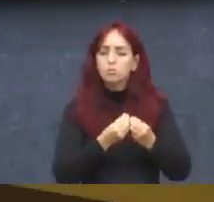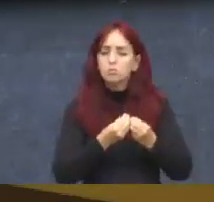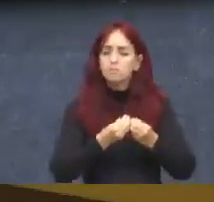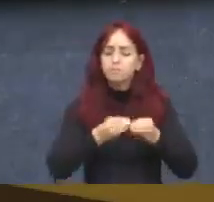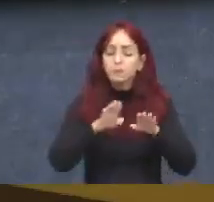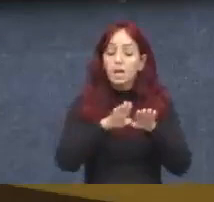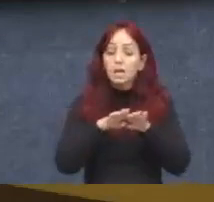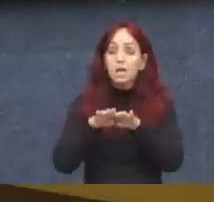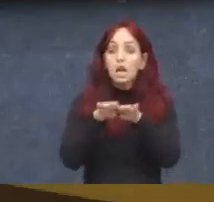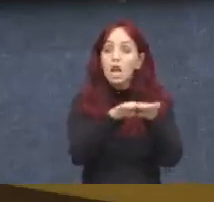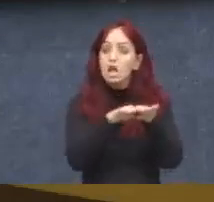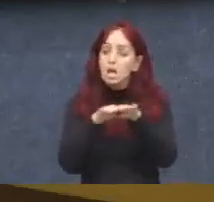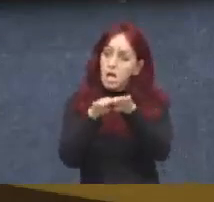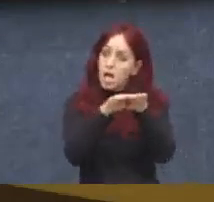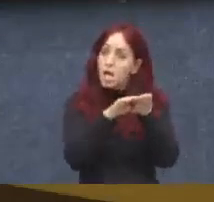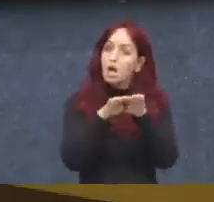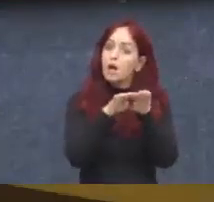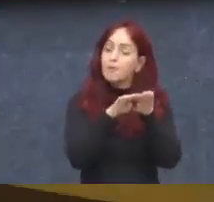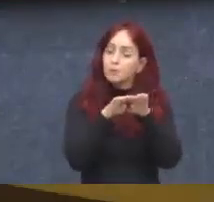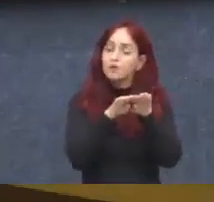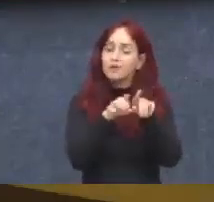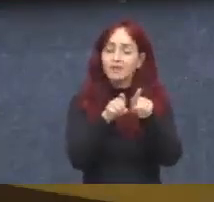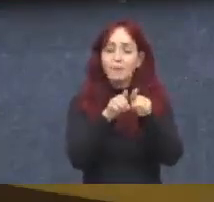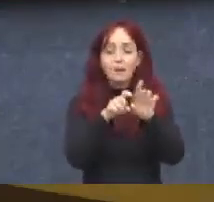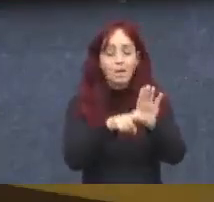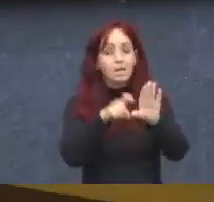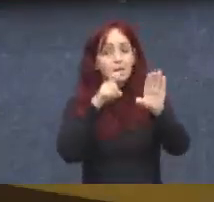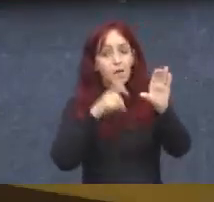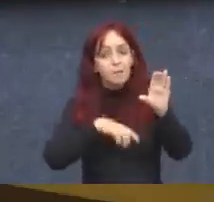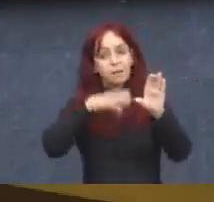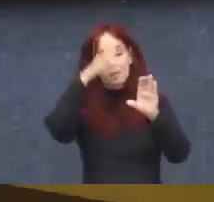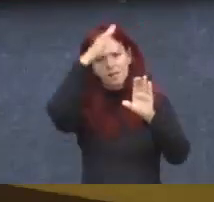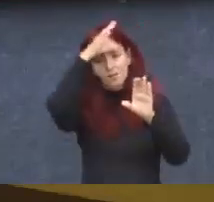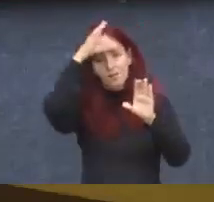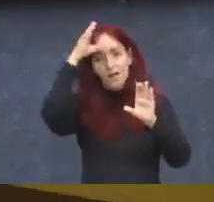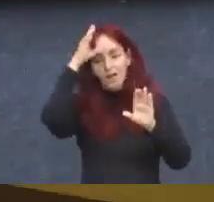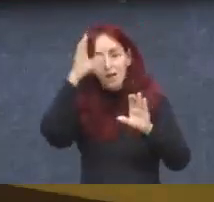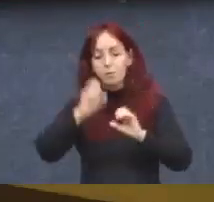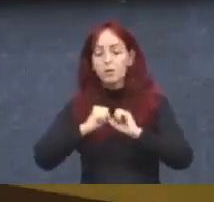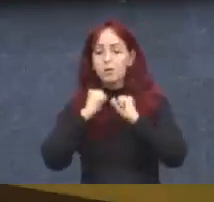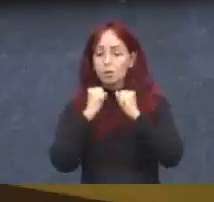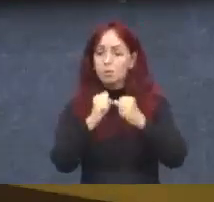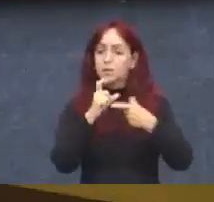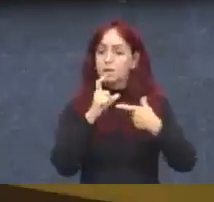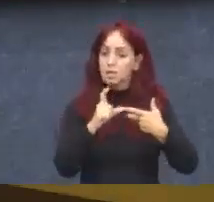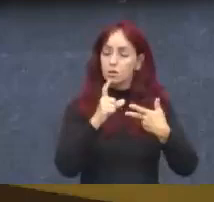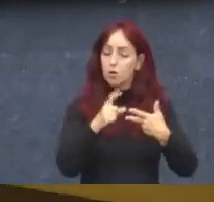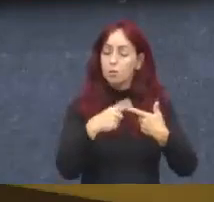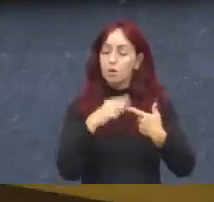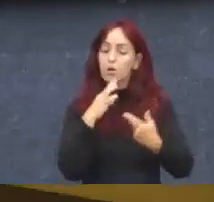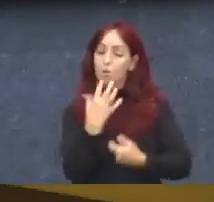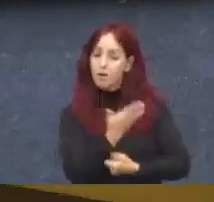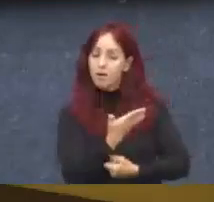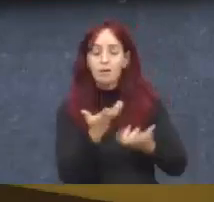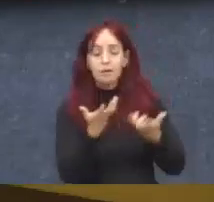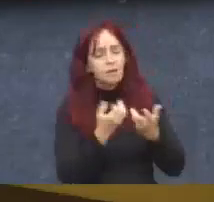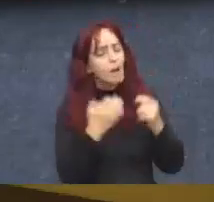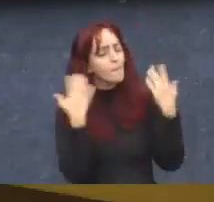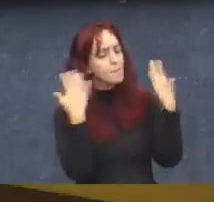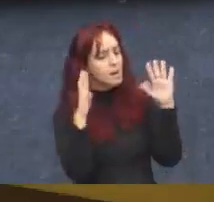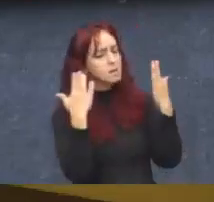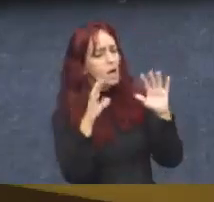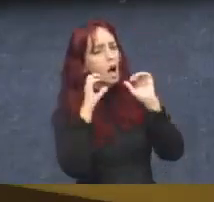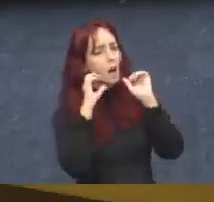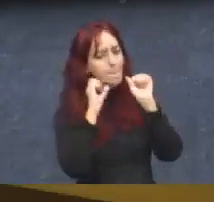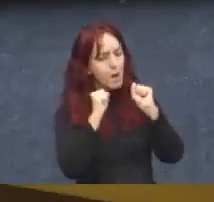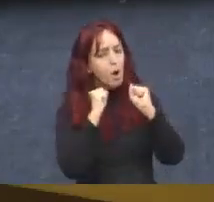essa independência da Câmara Municipal e do Poder Executivo, porque eu lhe conheço. Então, quero parabenizá-lo. Pode